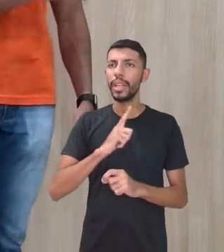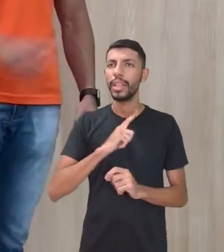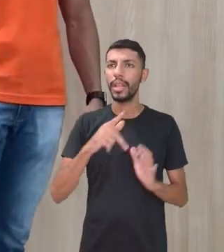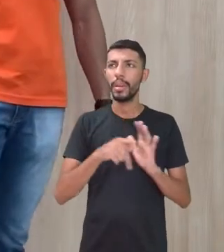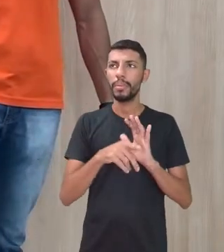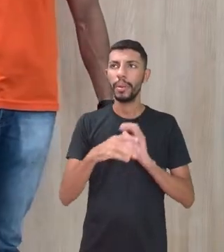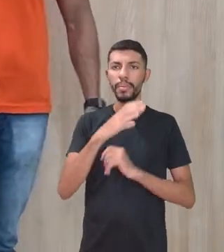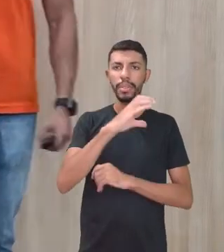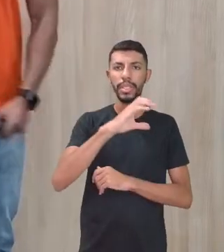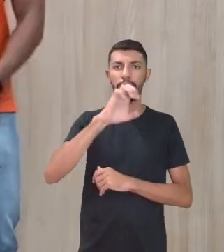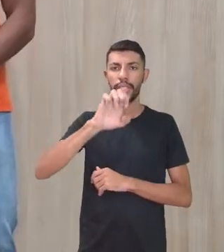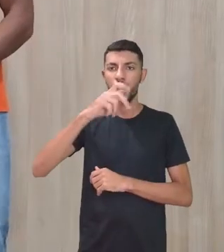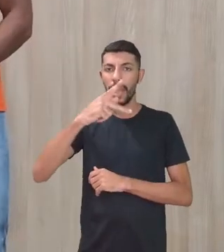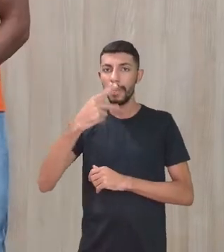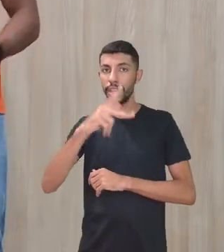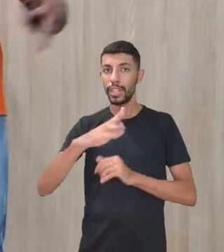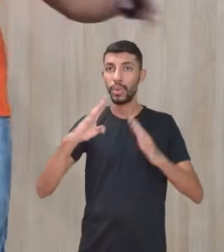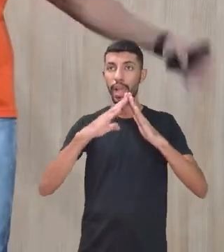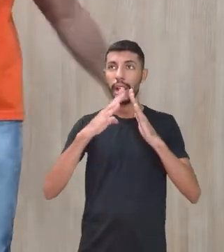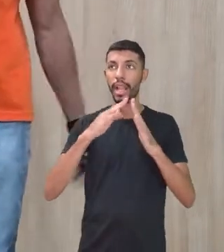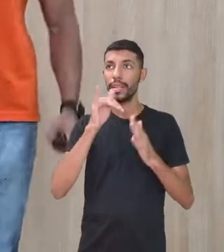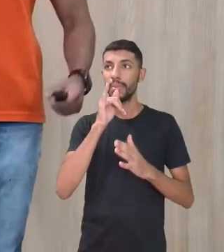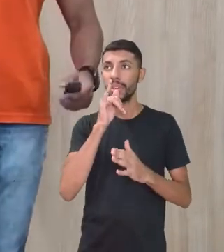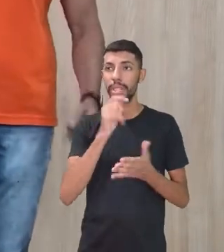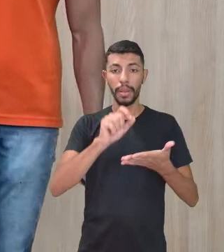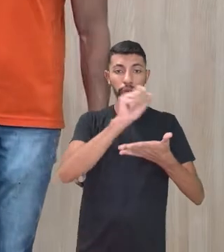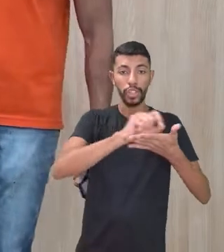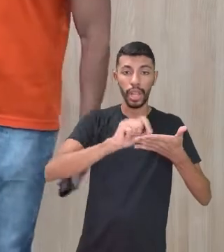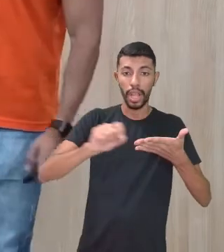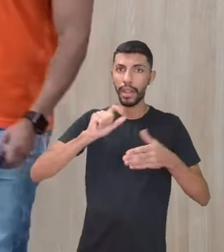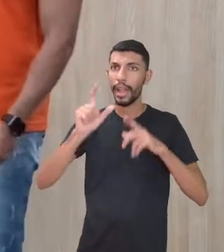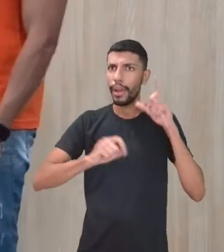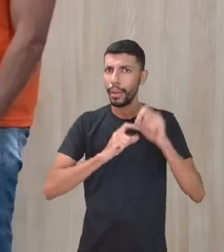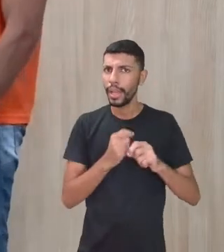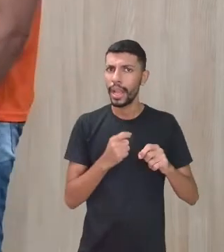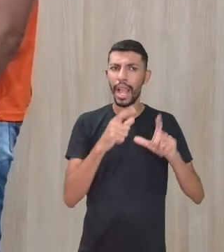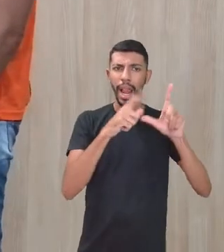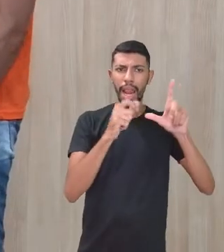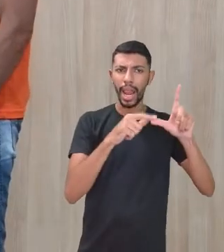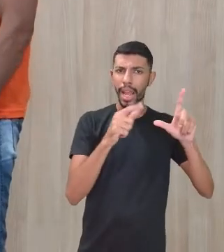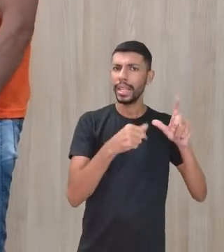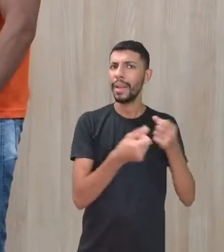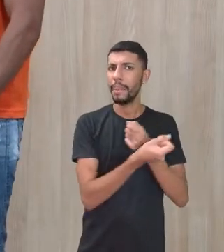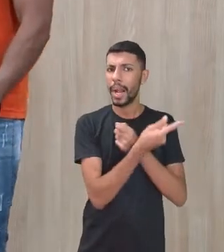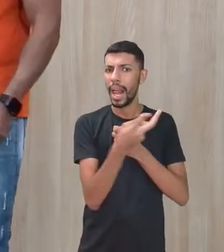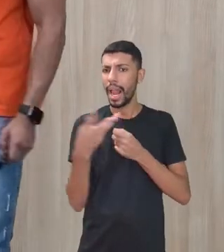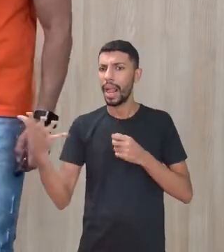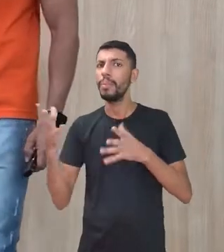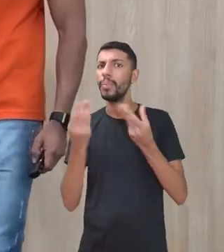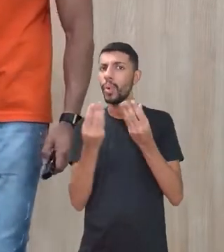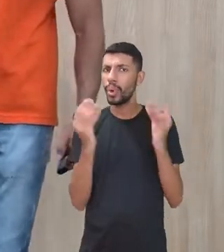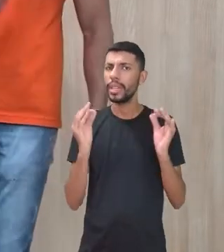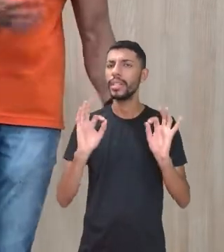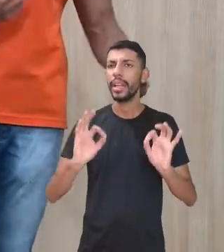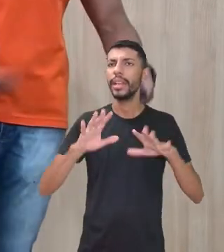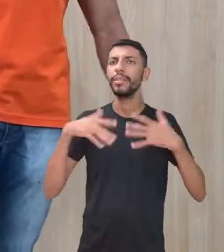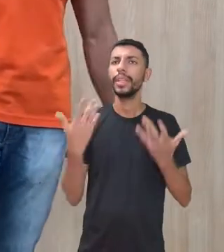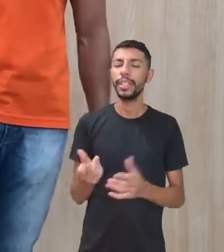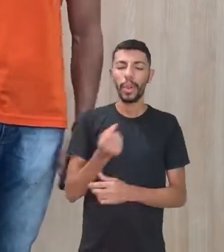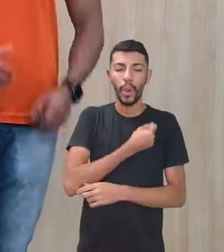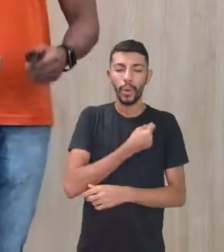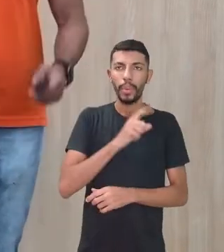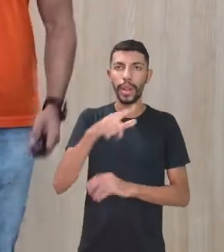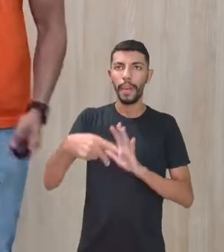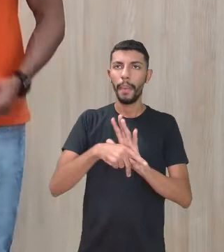por extenso, né? Ia ficar muitas letras, tá bom? Então, os números aí veio para facilitar bastante a nossa